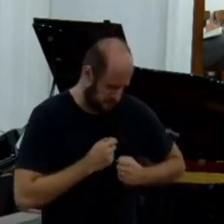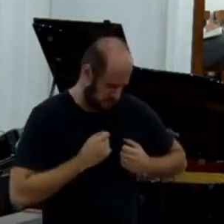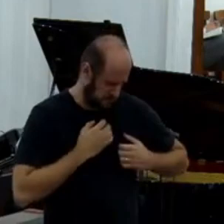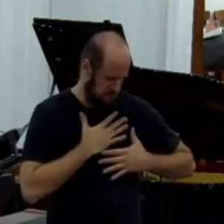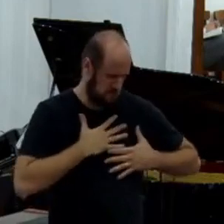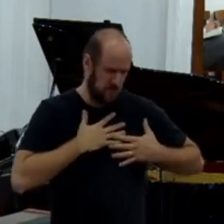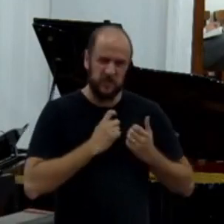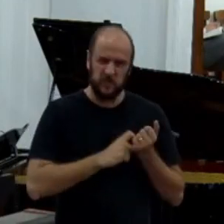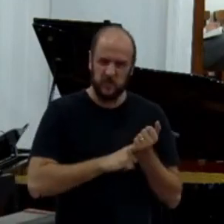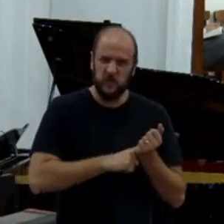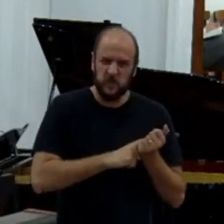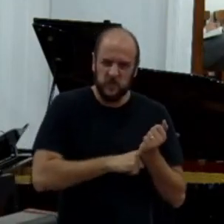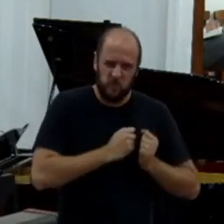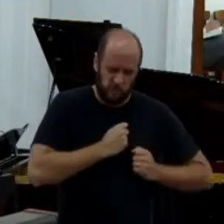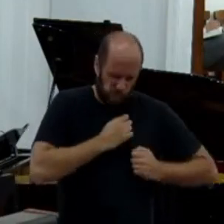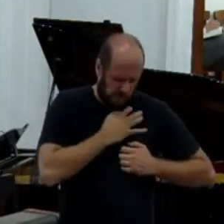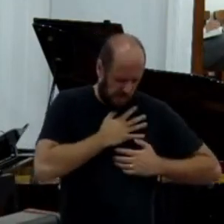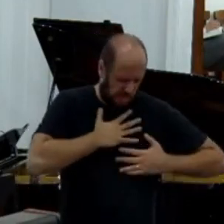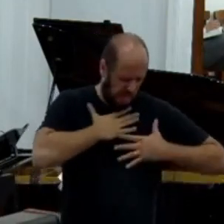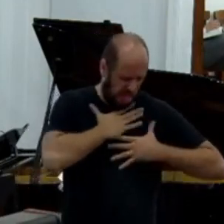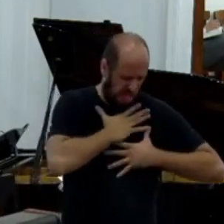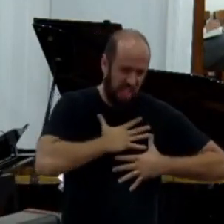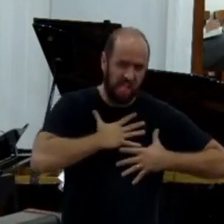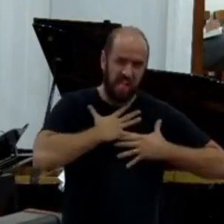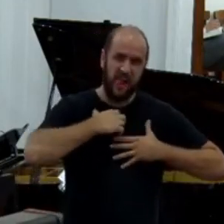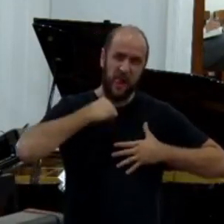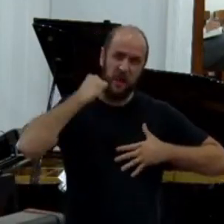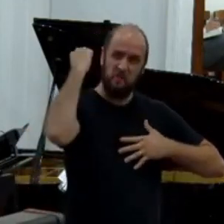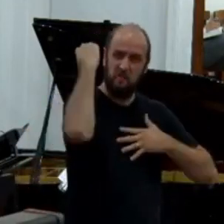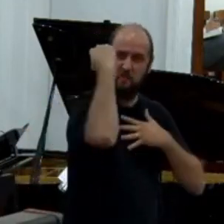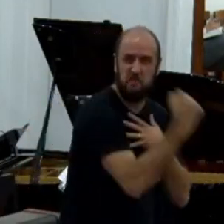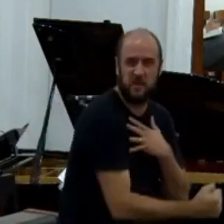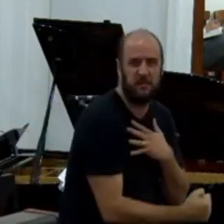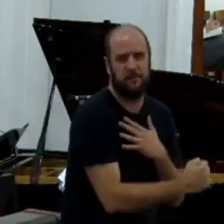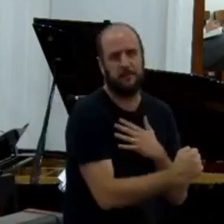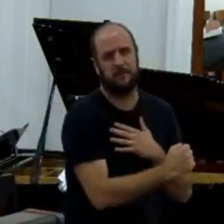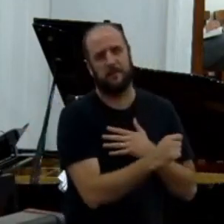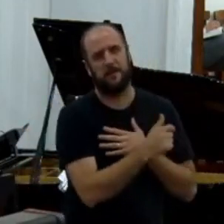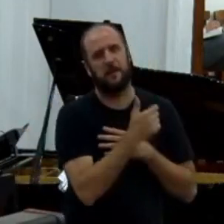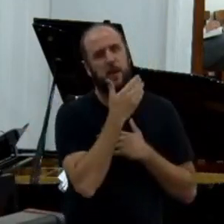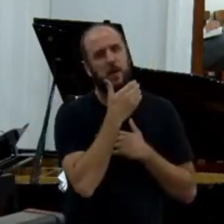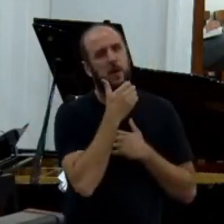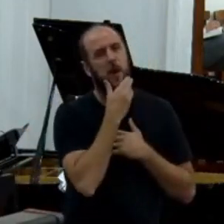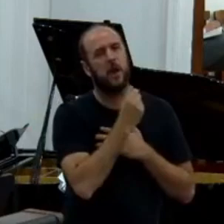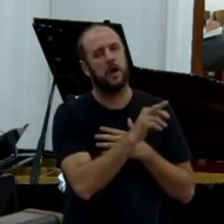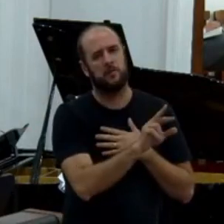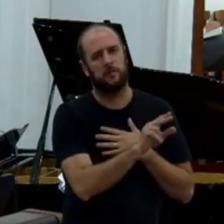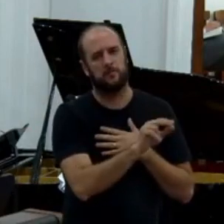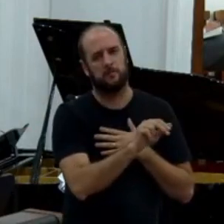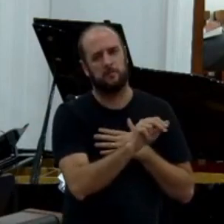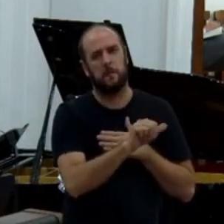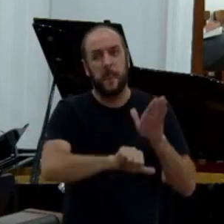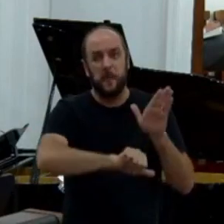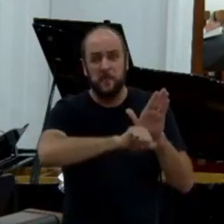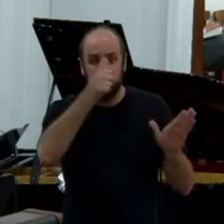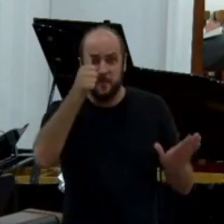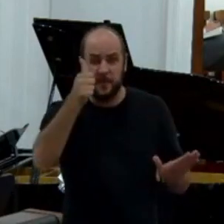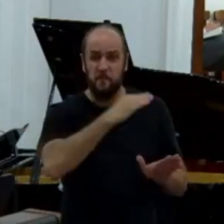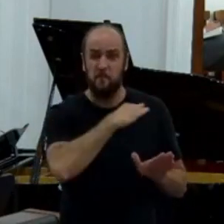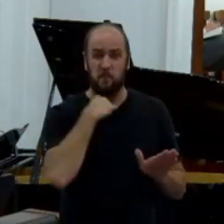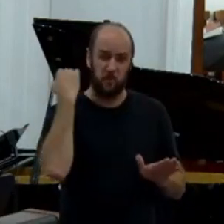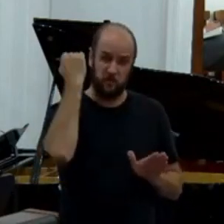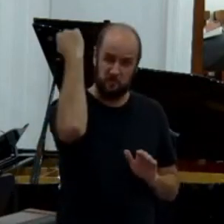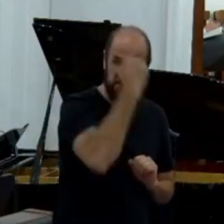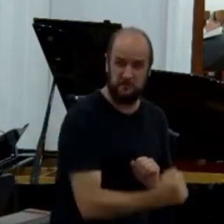com a ira, a ponto de matar o seu irmão Abel. O primeiro